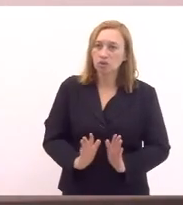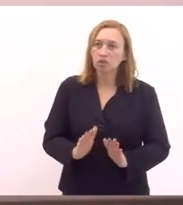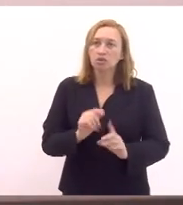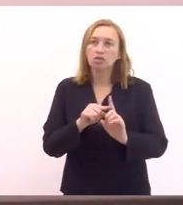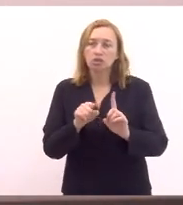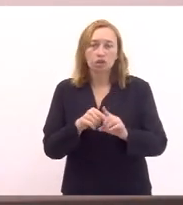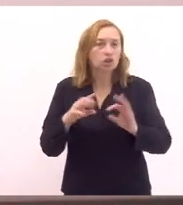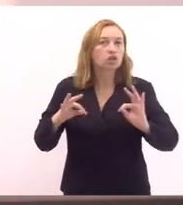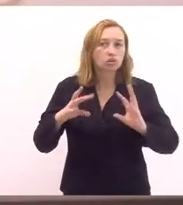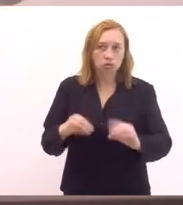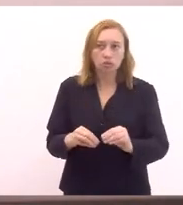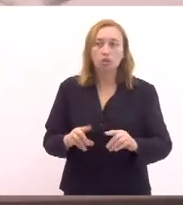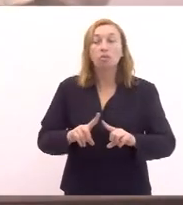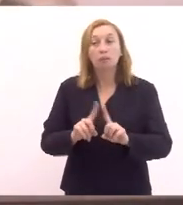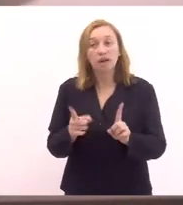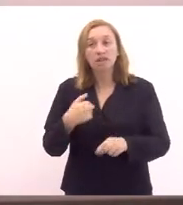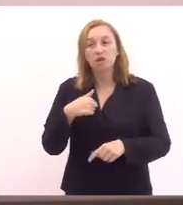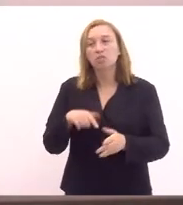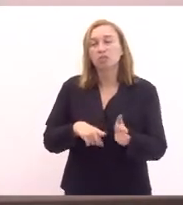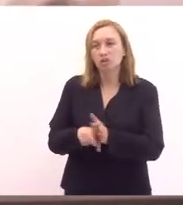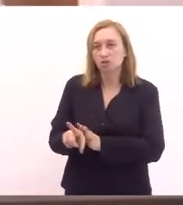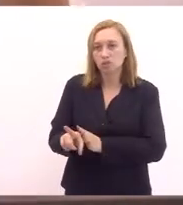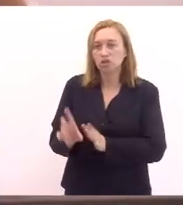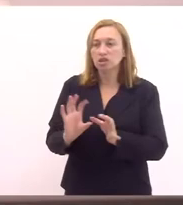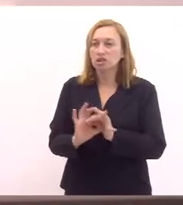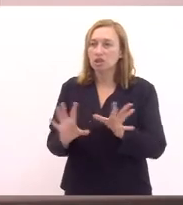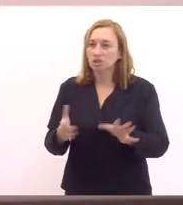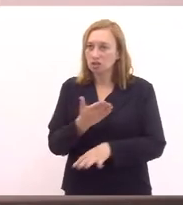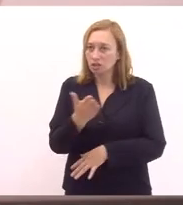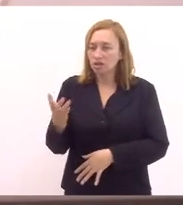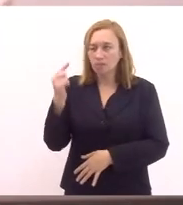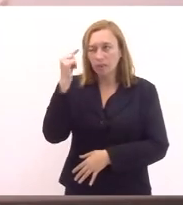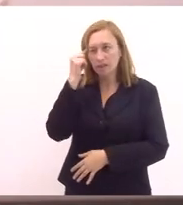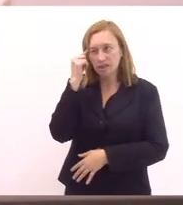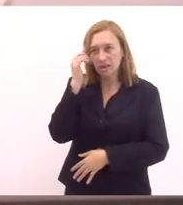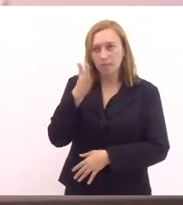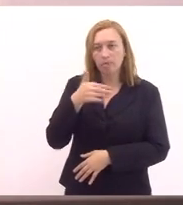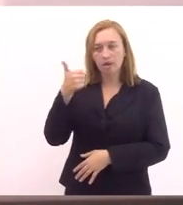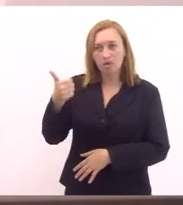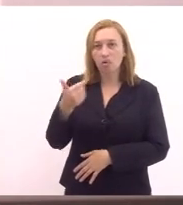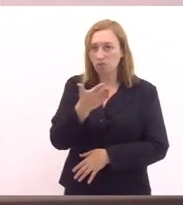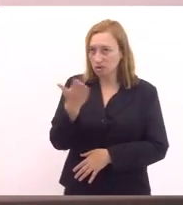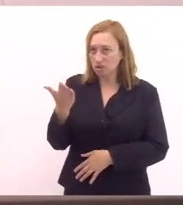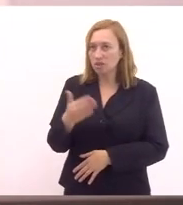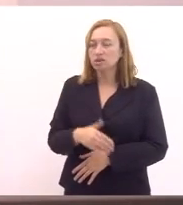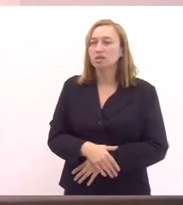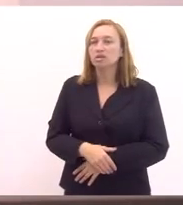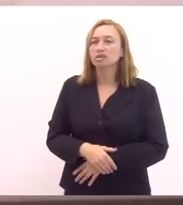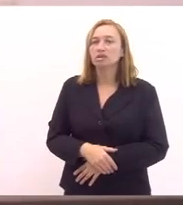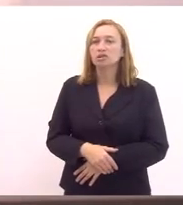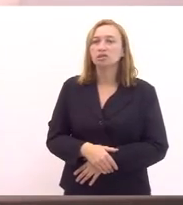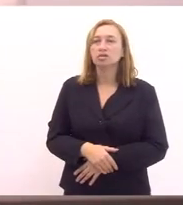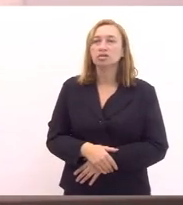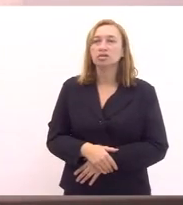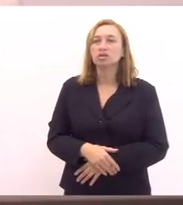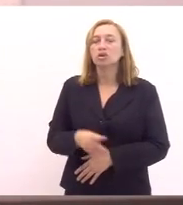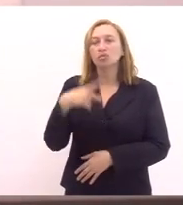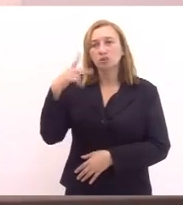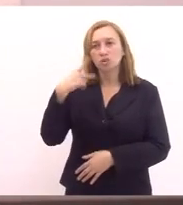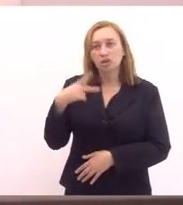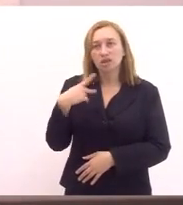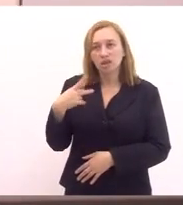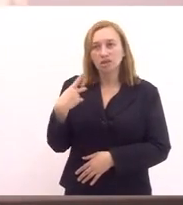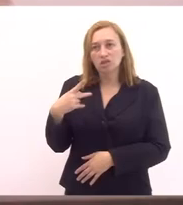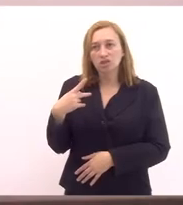e etc etc mas eu me pergunto e deixo aqui para gente refletir sobre tudo vocês se não cabe em políticas